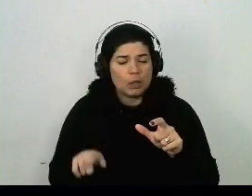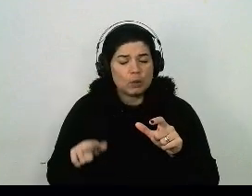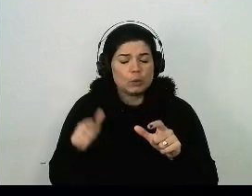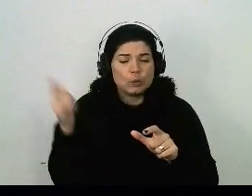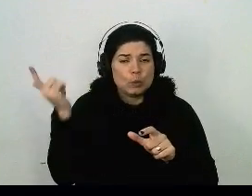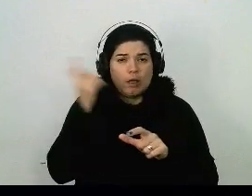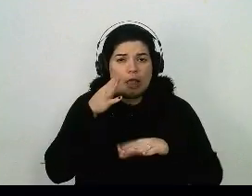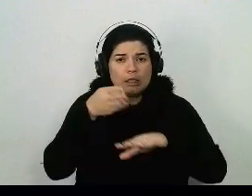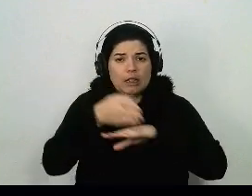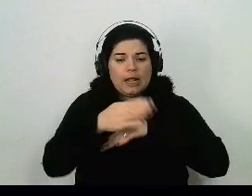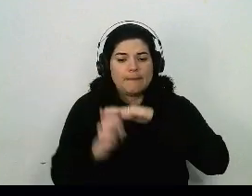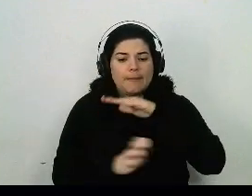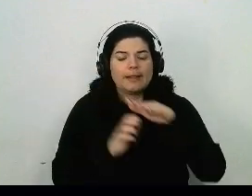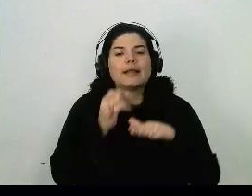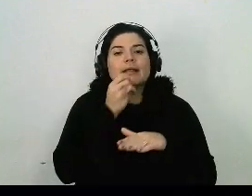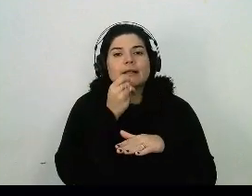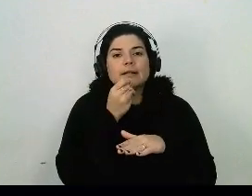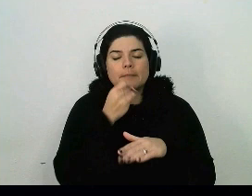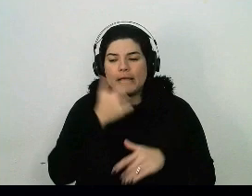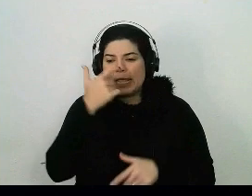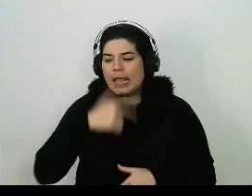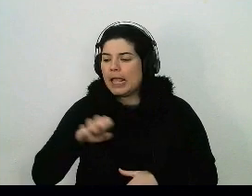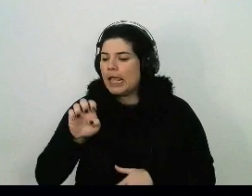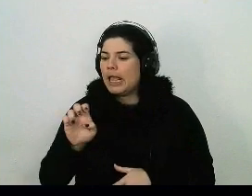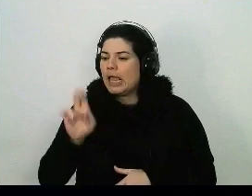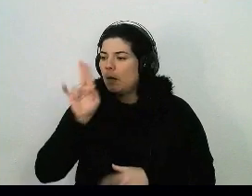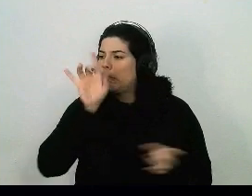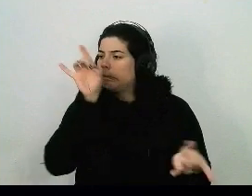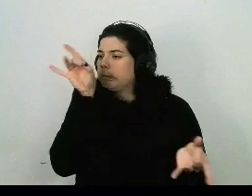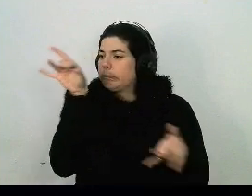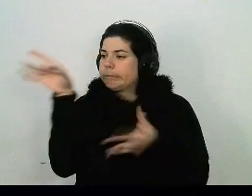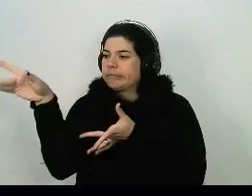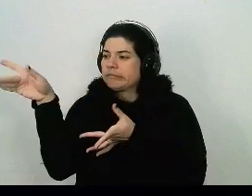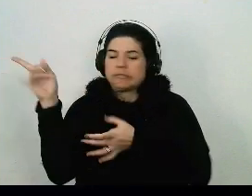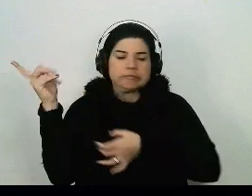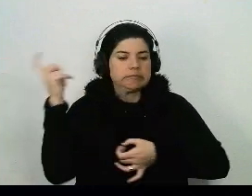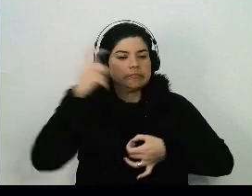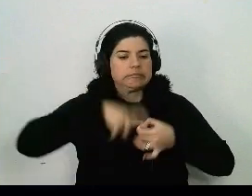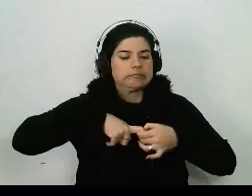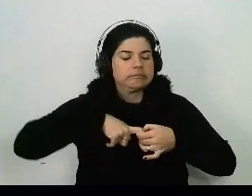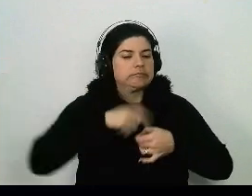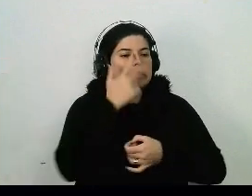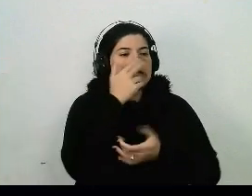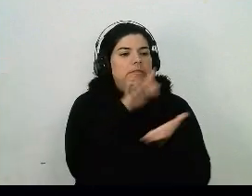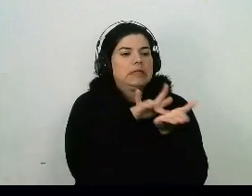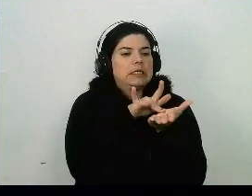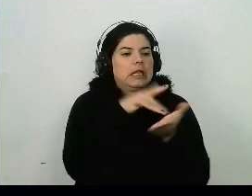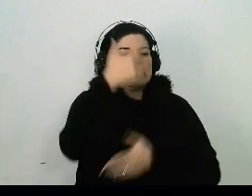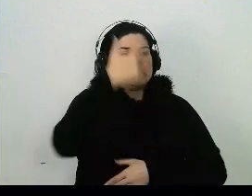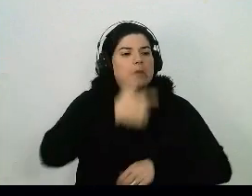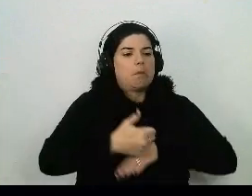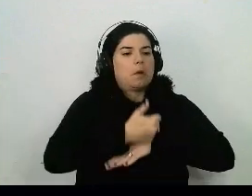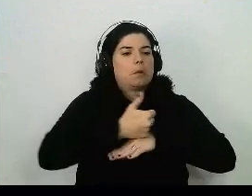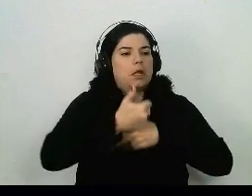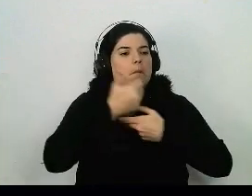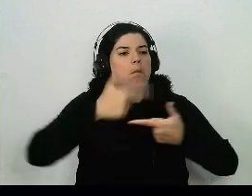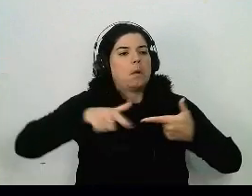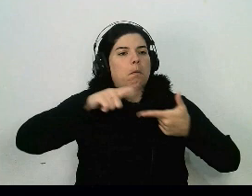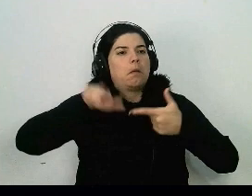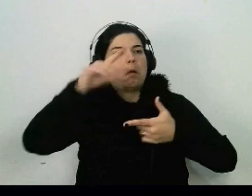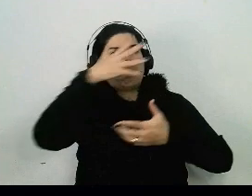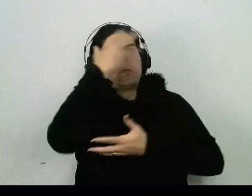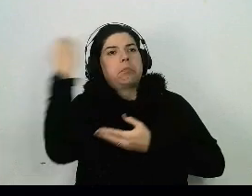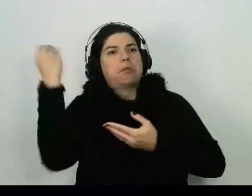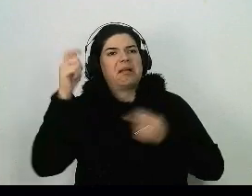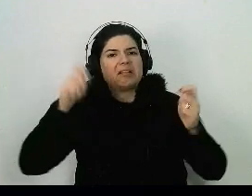e largar o nosso eu pessoal para fora e fazer de conta que a gente é só um profissional esquecer os problemas que tem em casa não tem